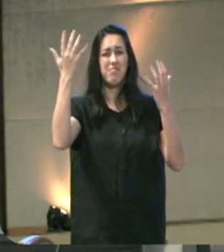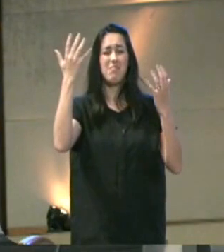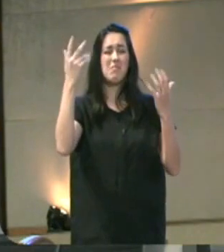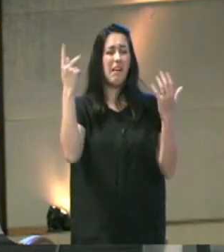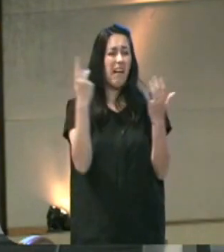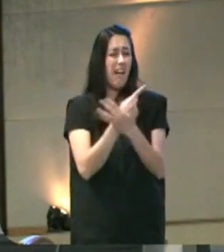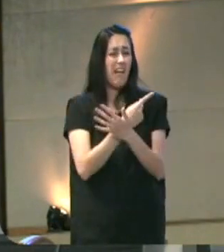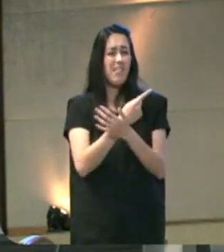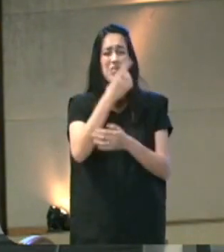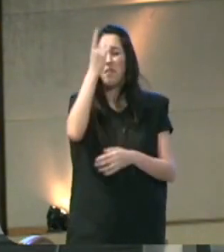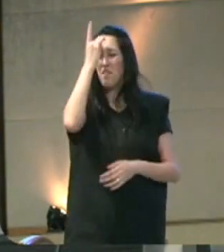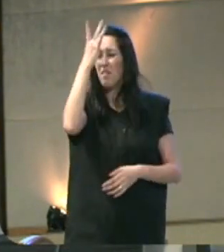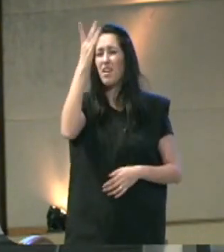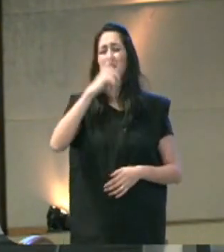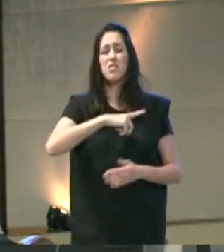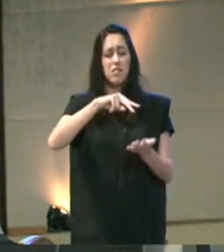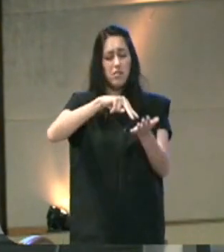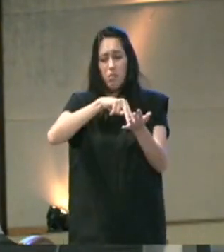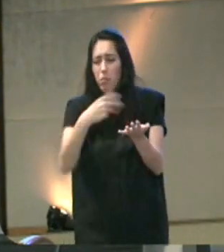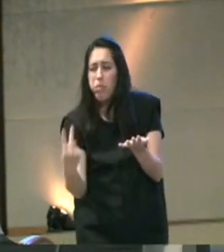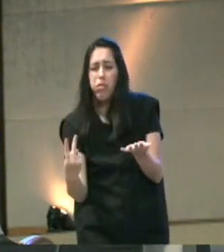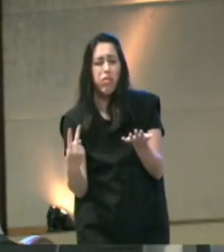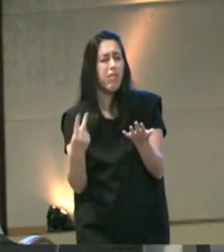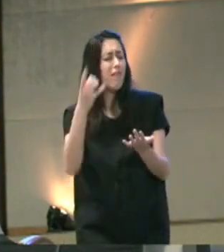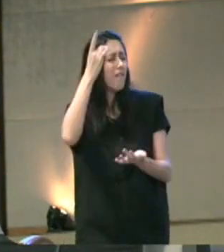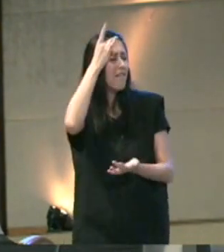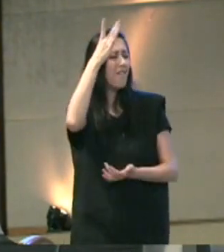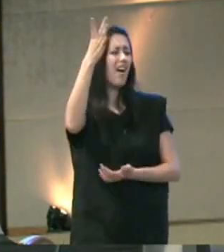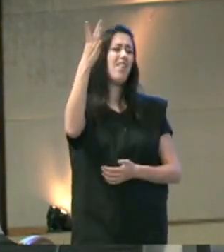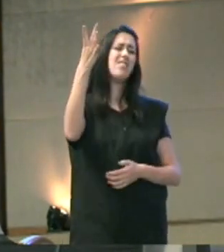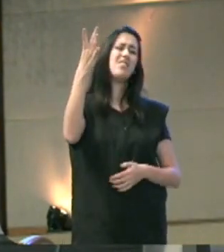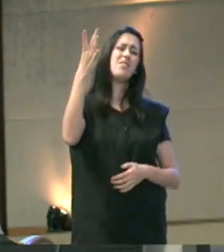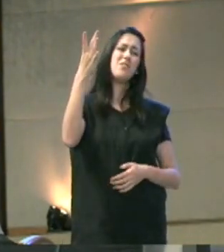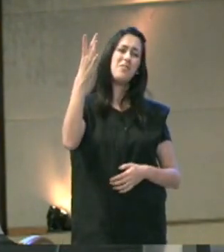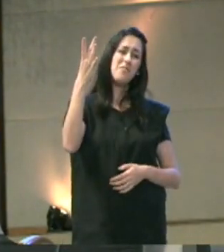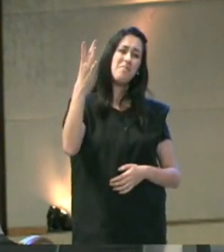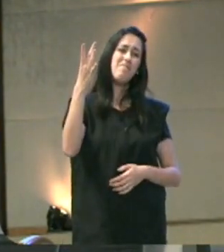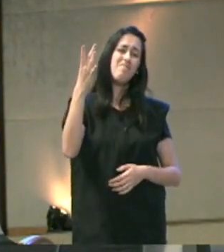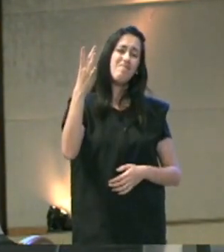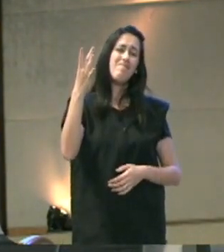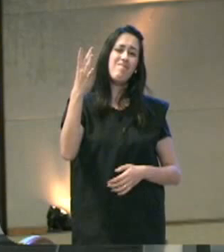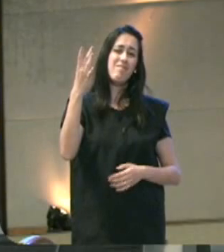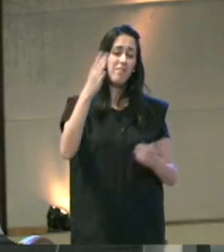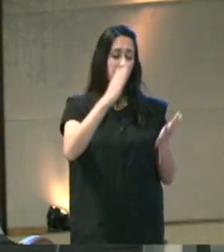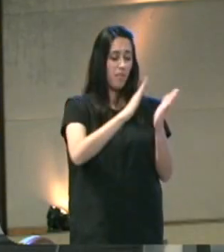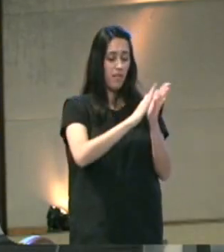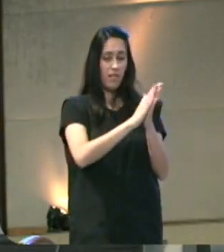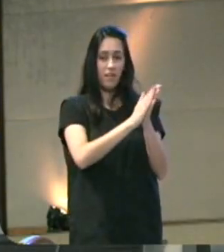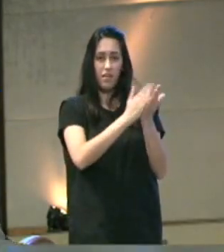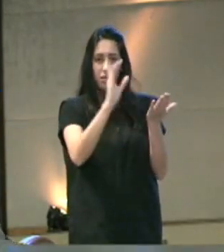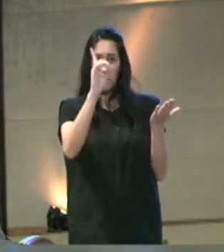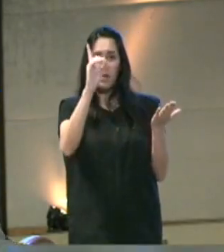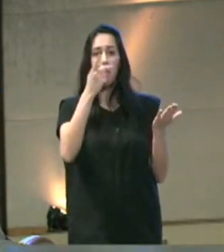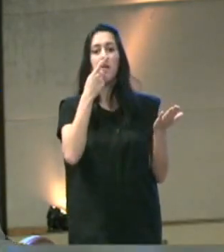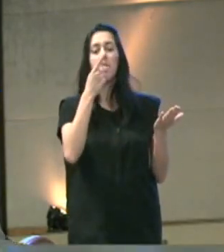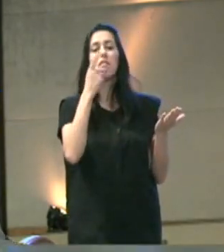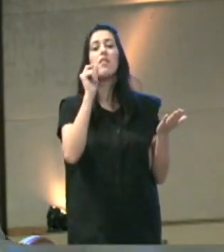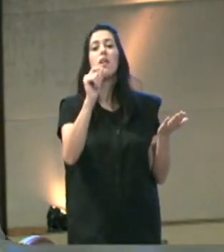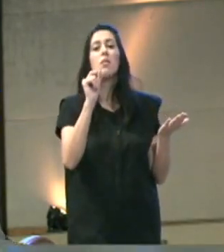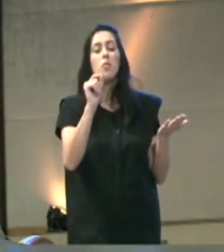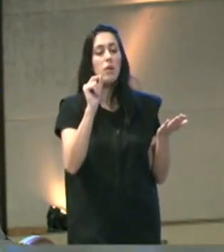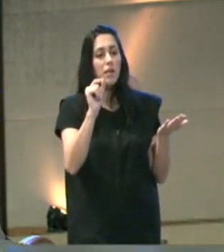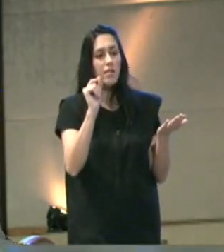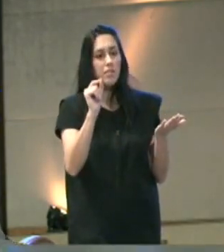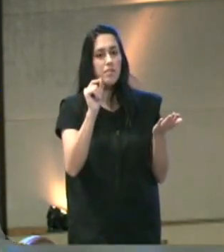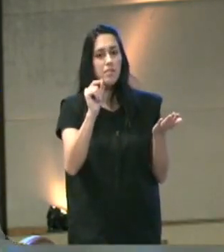É só não discernir o tropeço que está na tua frente. E a Bíblia diz que Ele quer abrir, a Bíblia diz